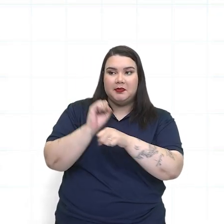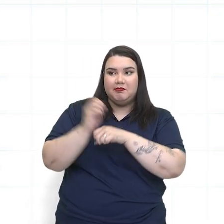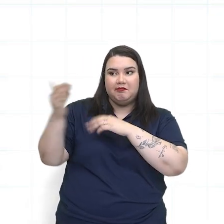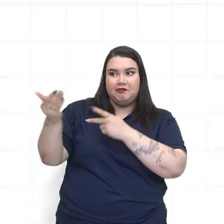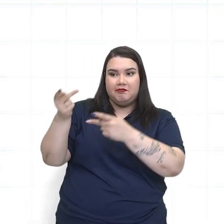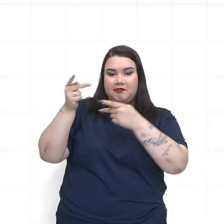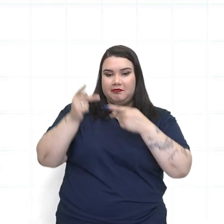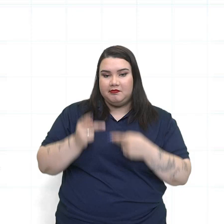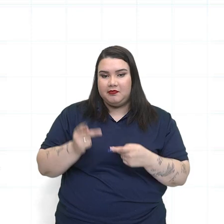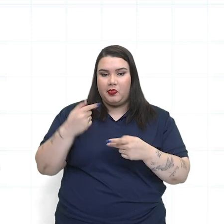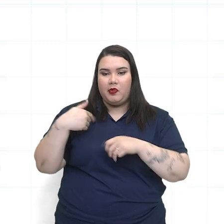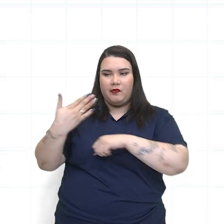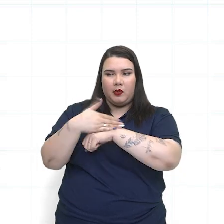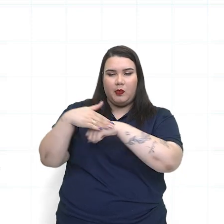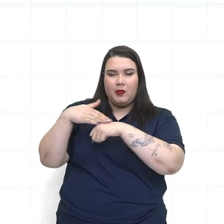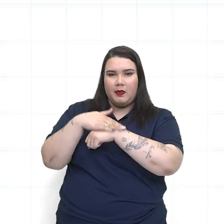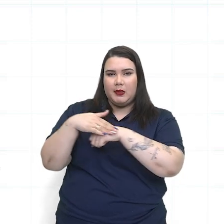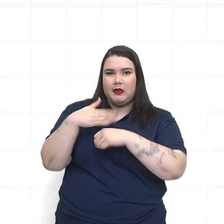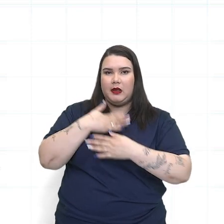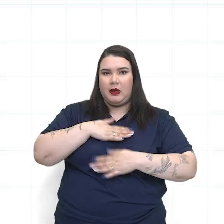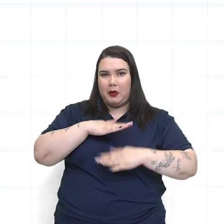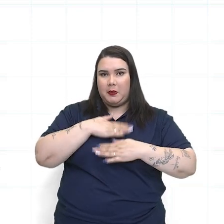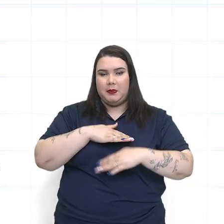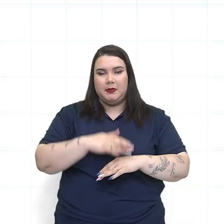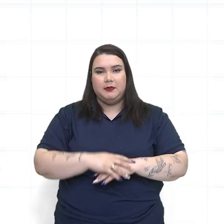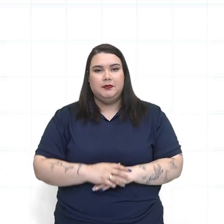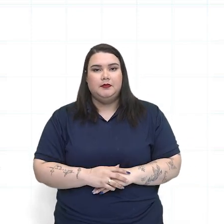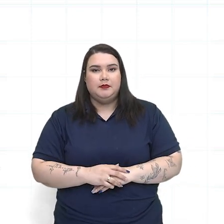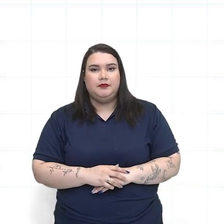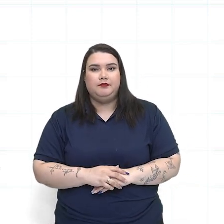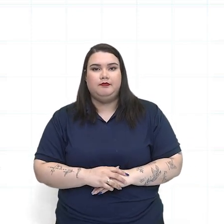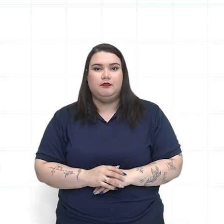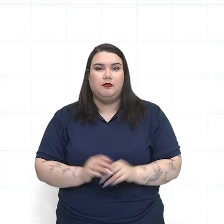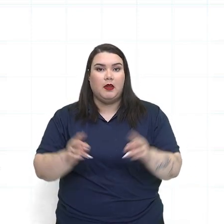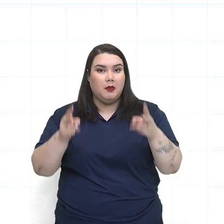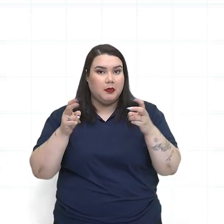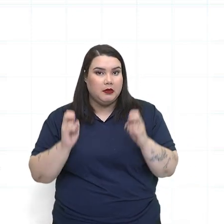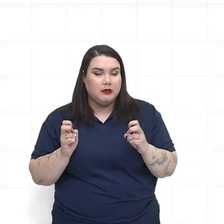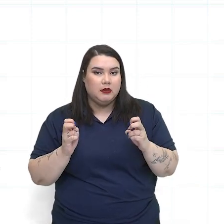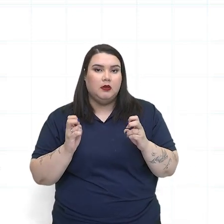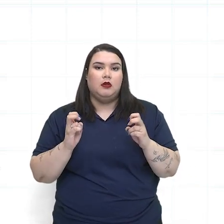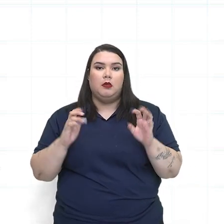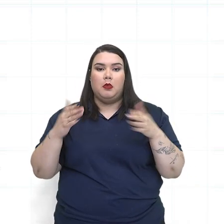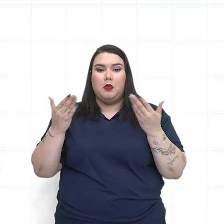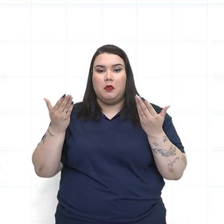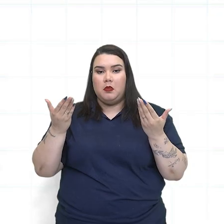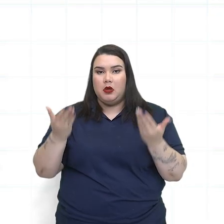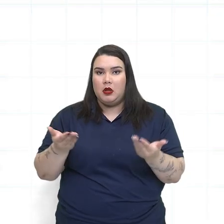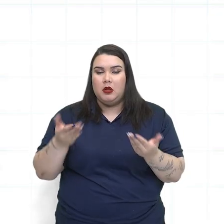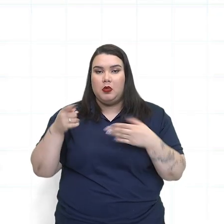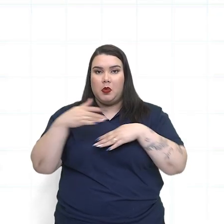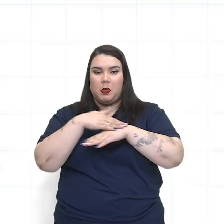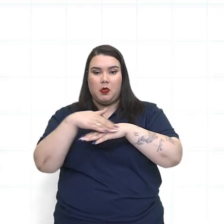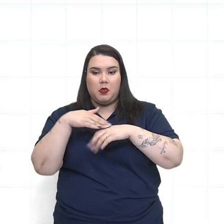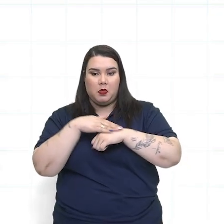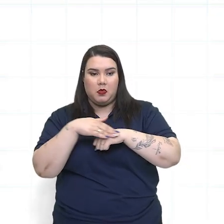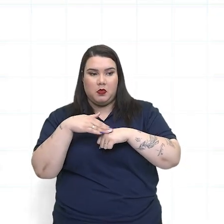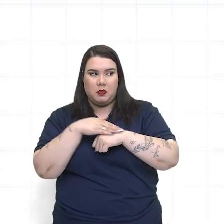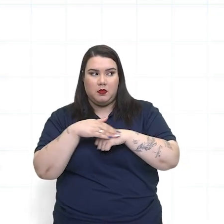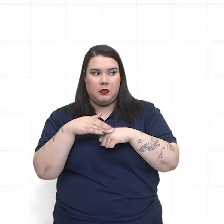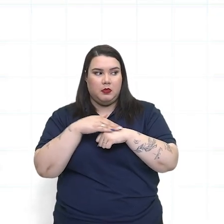espero sua visita, vamos conversar com calma. Então, perceberam que quando ela estava